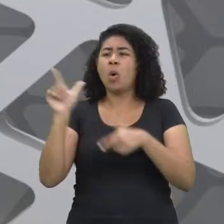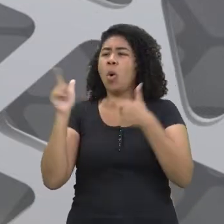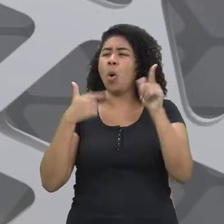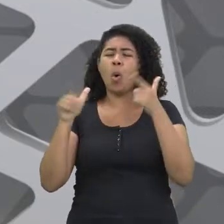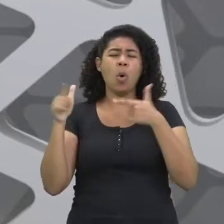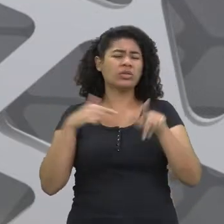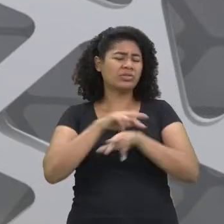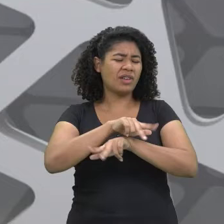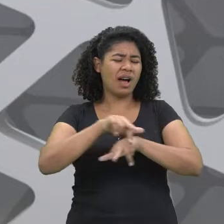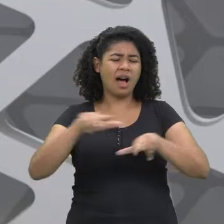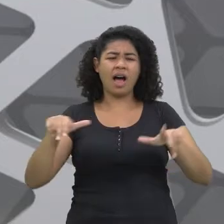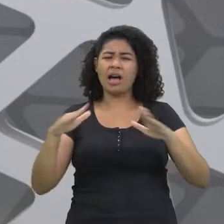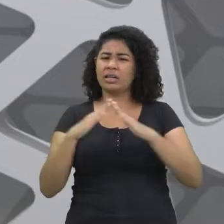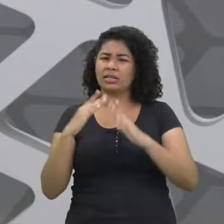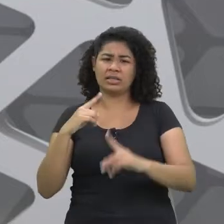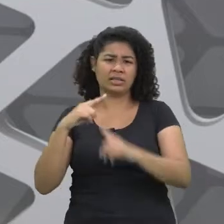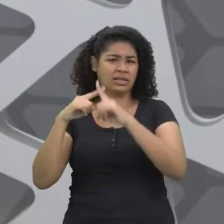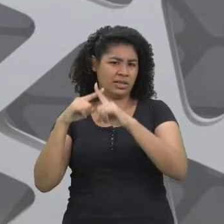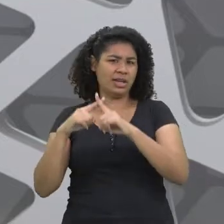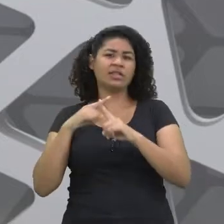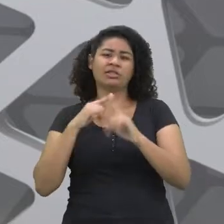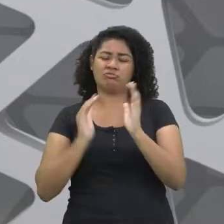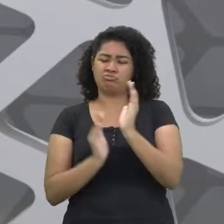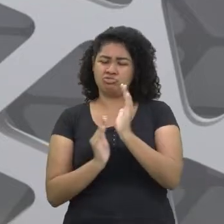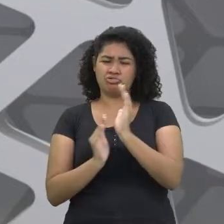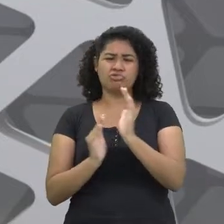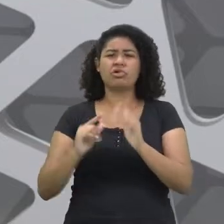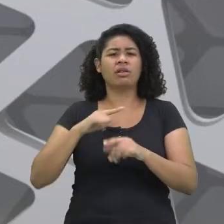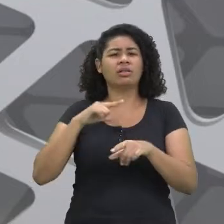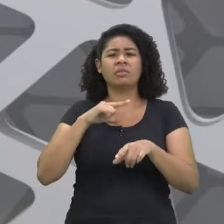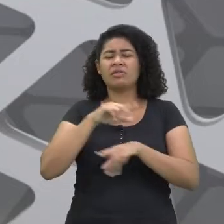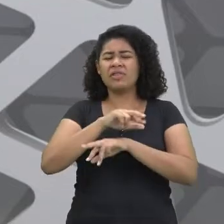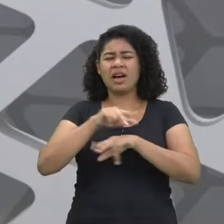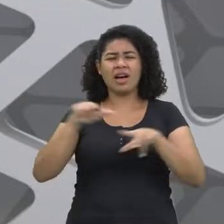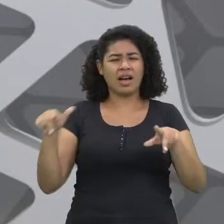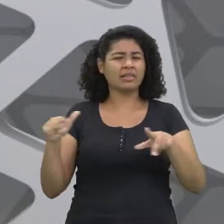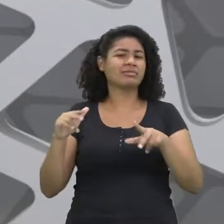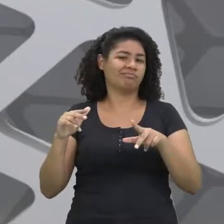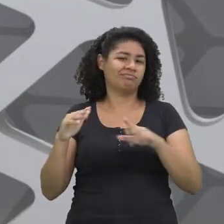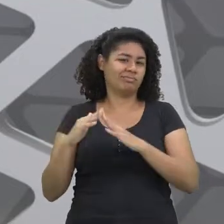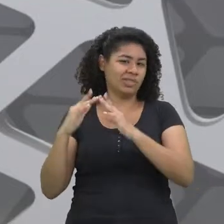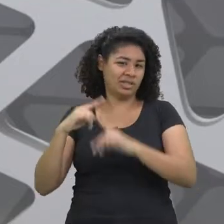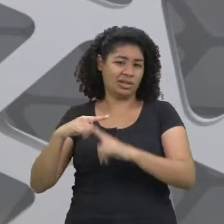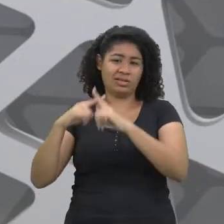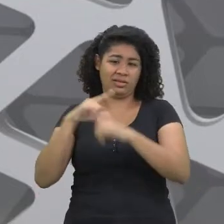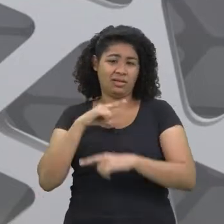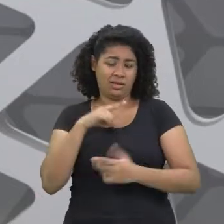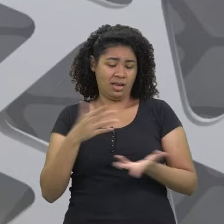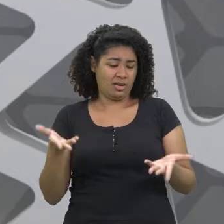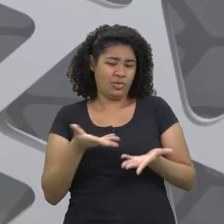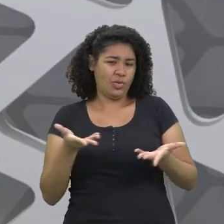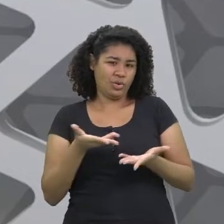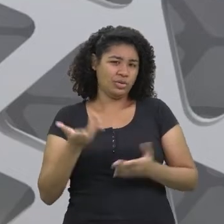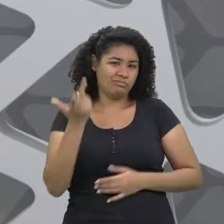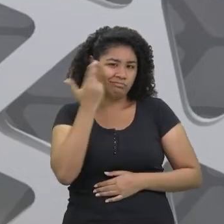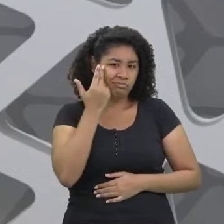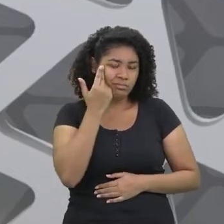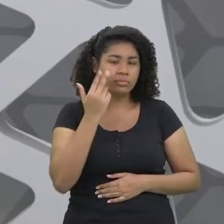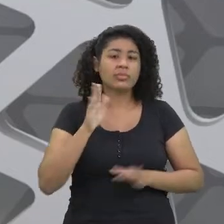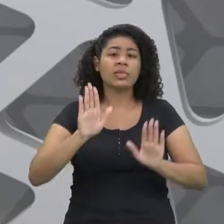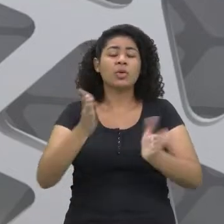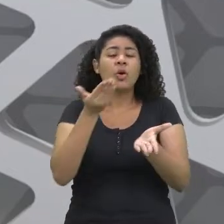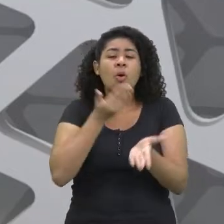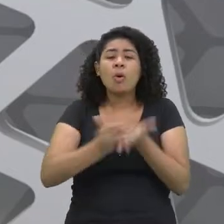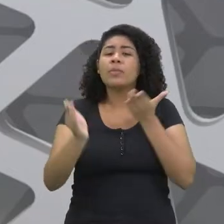por aí vai, né? Assembleia de Deus e uma infinidade de outras denominações religiosas. Mas onde isso